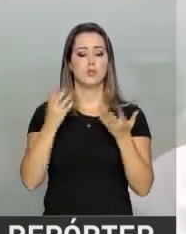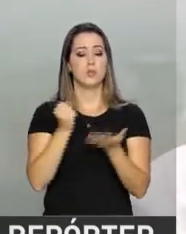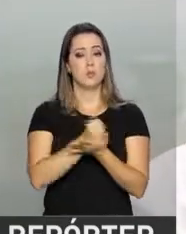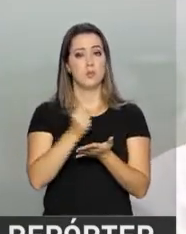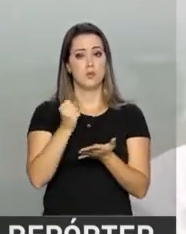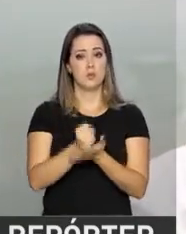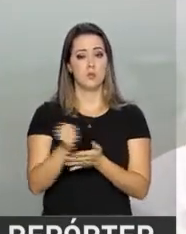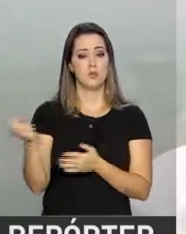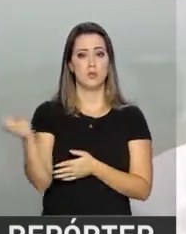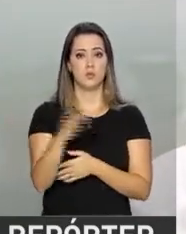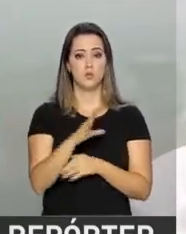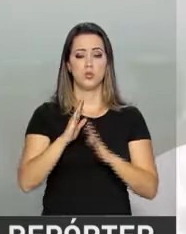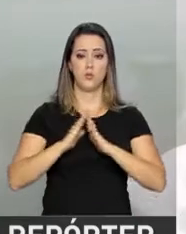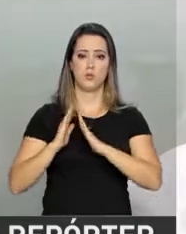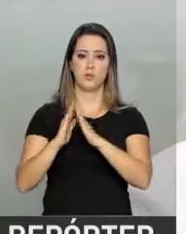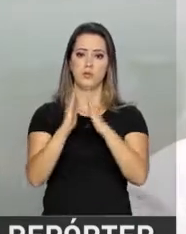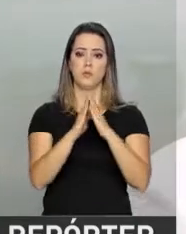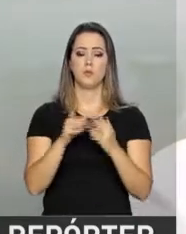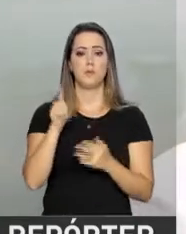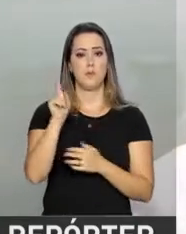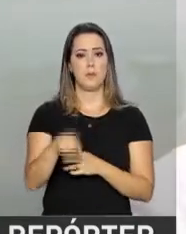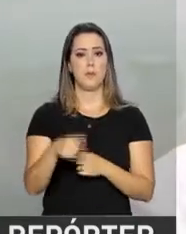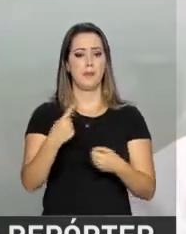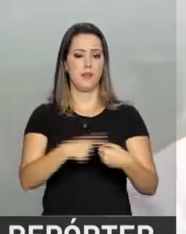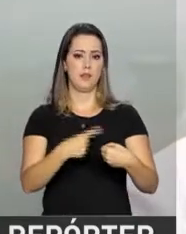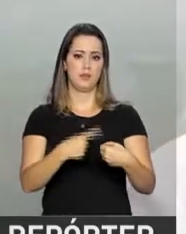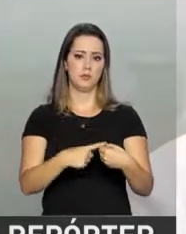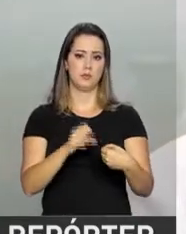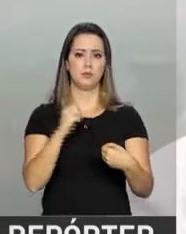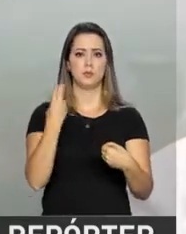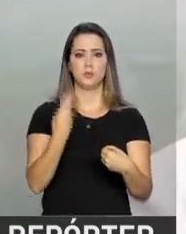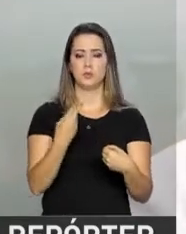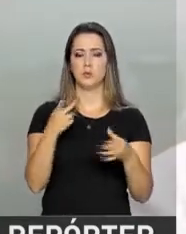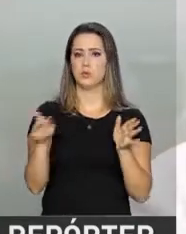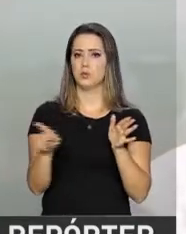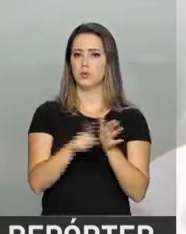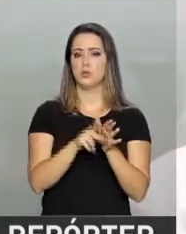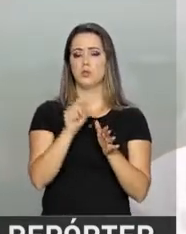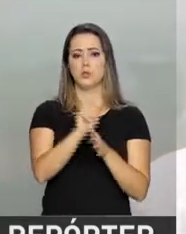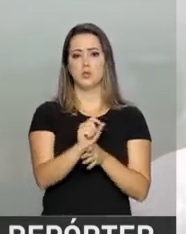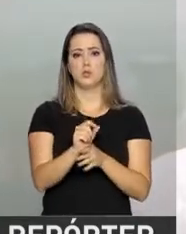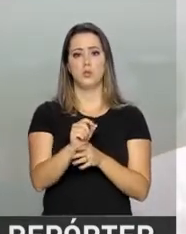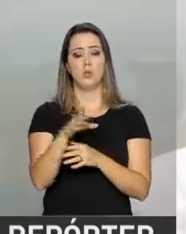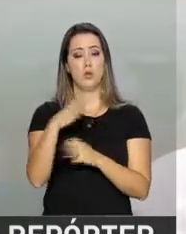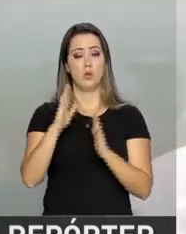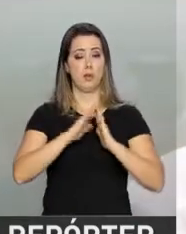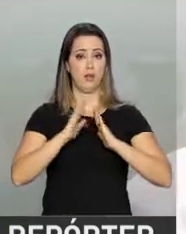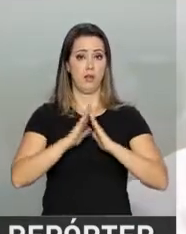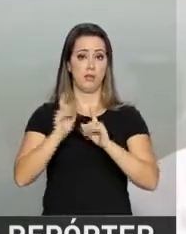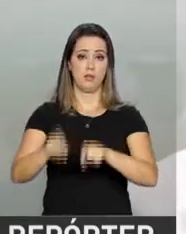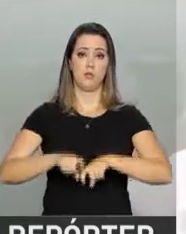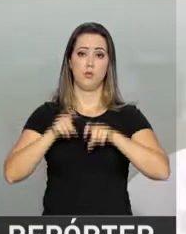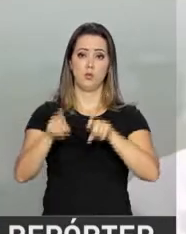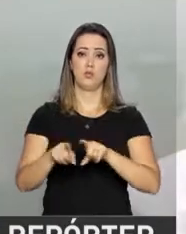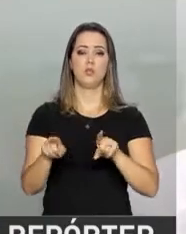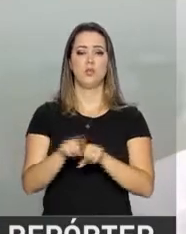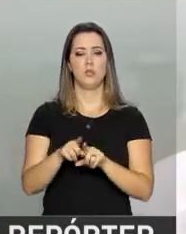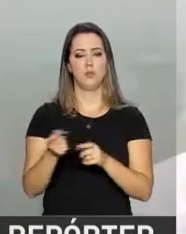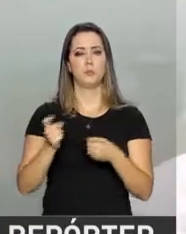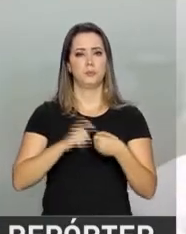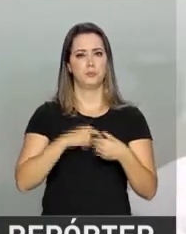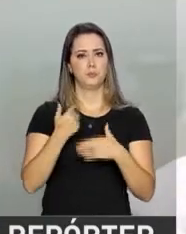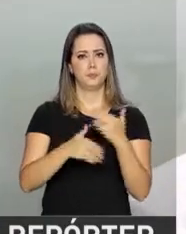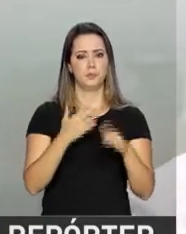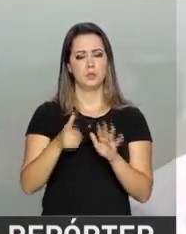de novas moradias, seja no aspecto urbano, seja pelas entidades, ou seja na habitação rural, que também está sendo